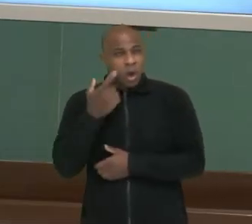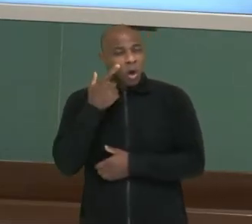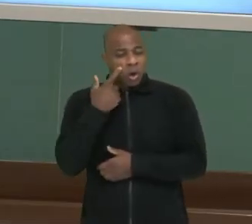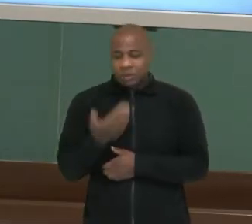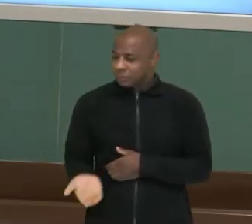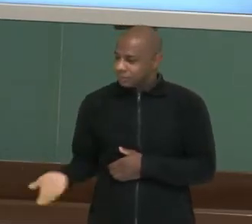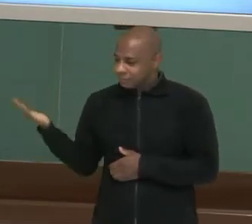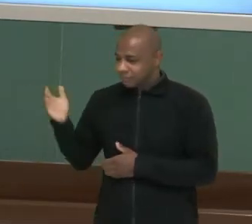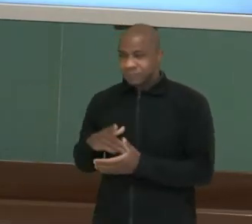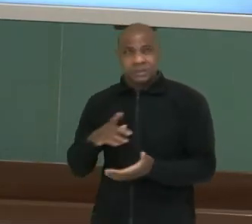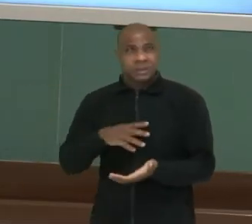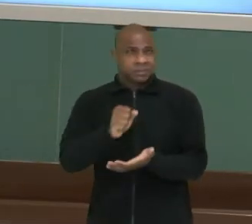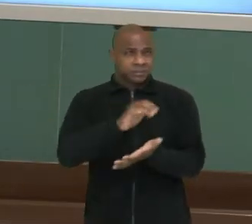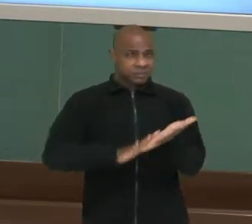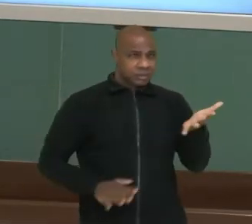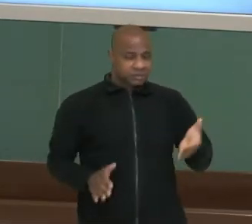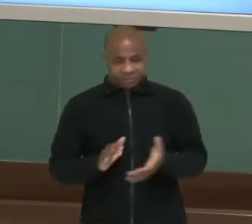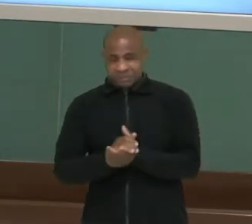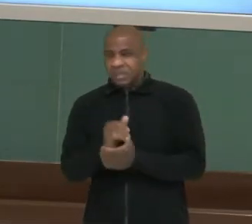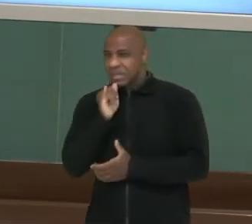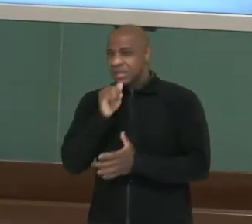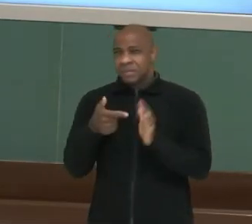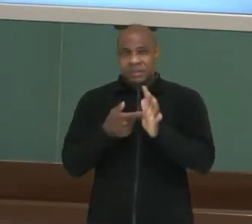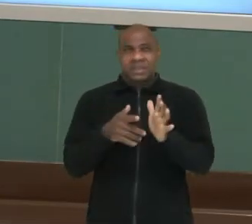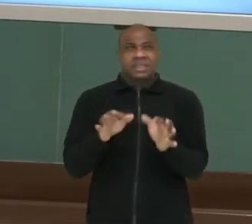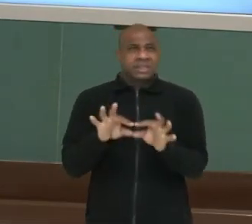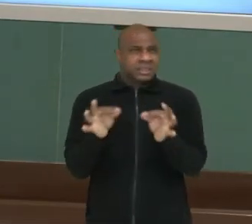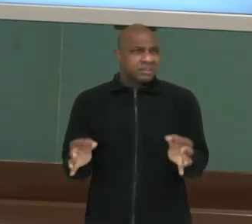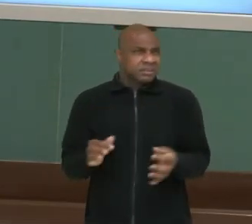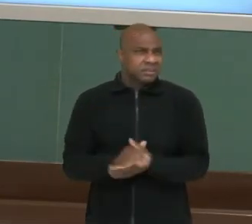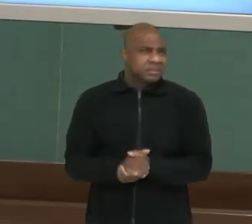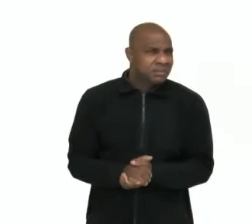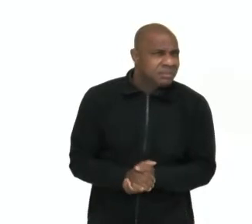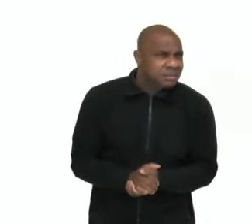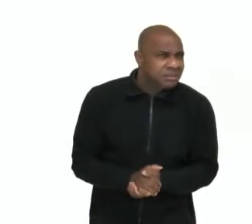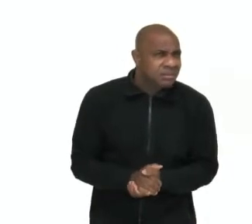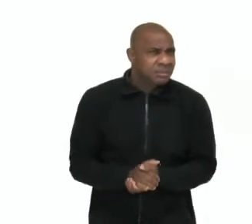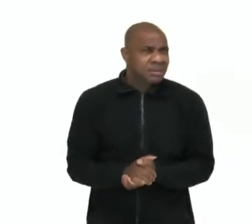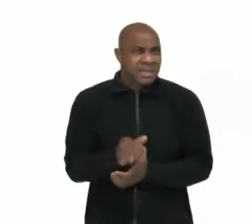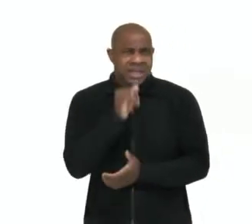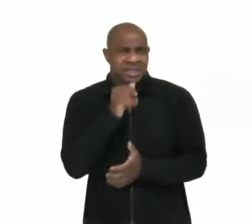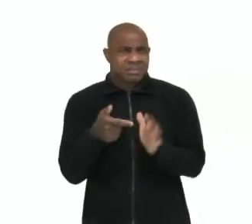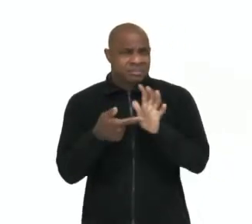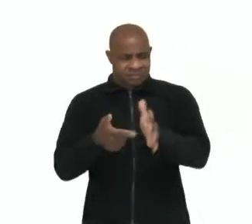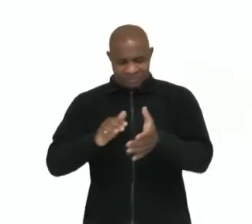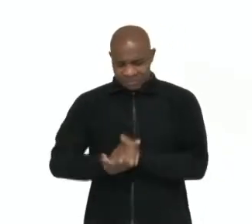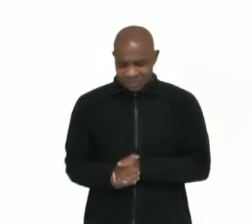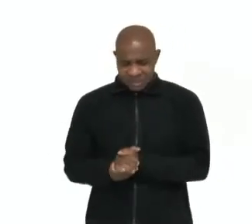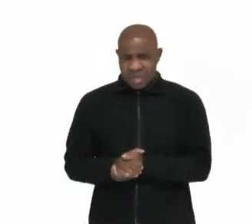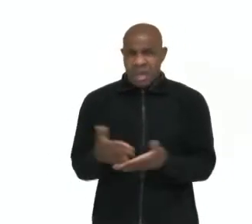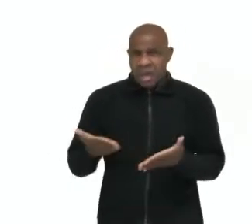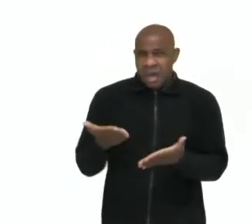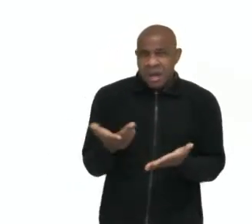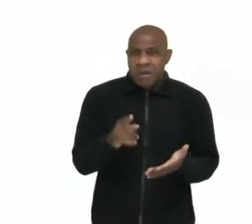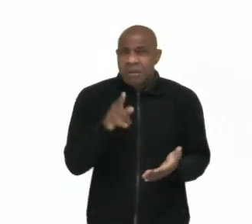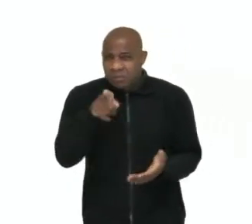só que eu trago aqui para você um exemplo bem simples. Ele fala o seguinte: com base em